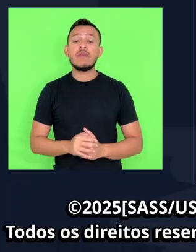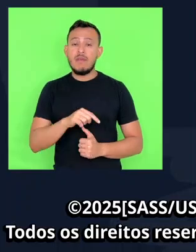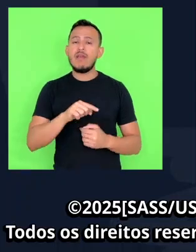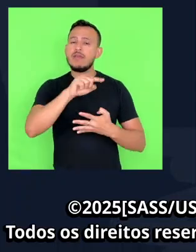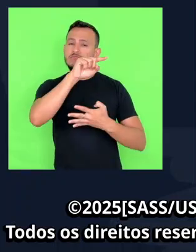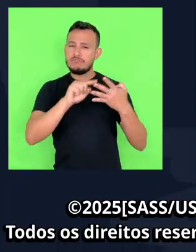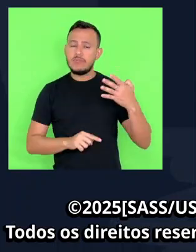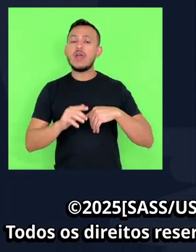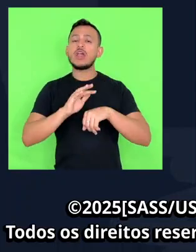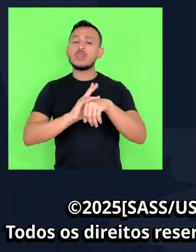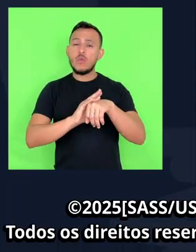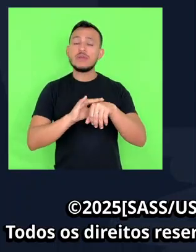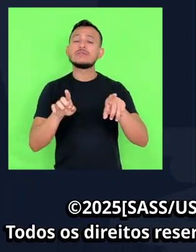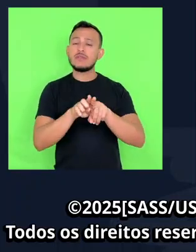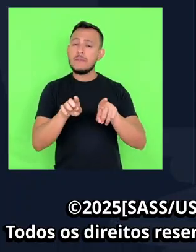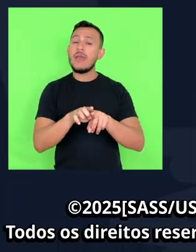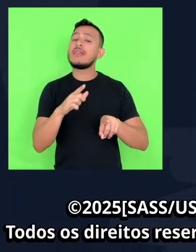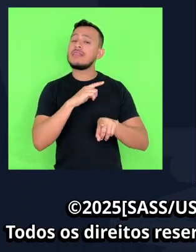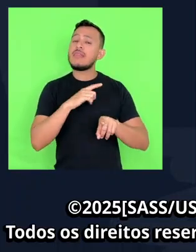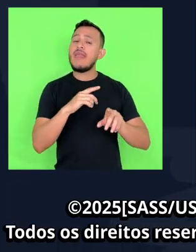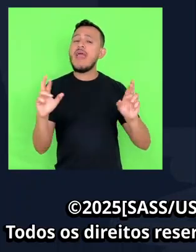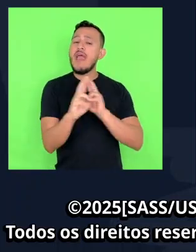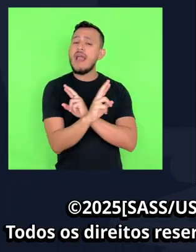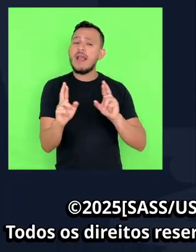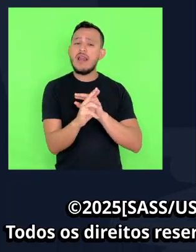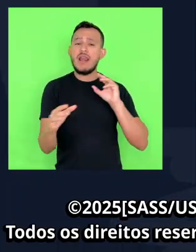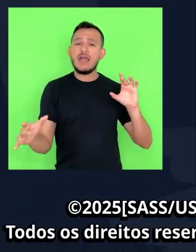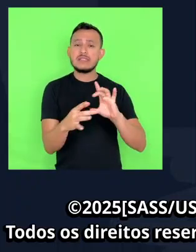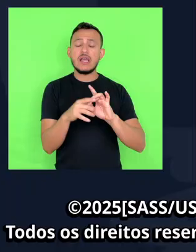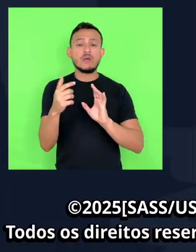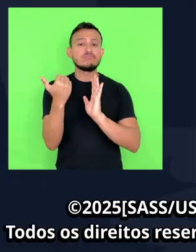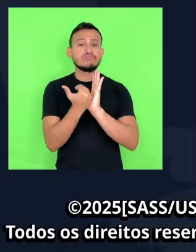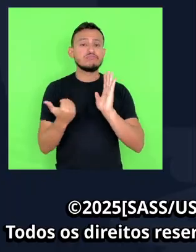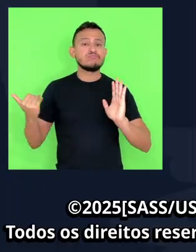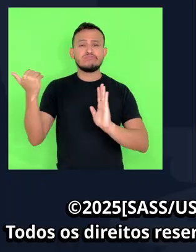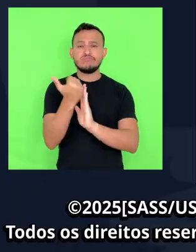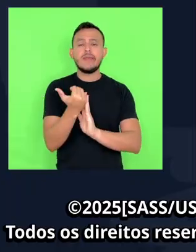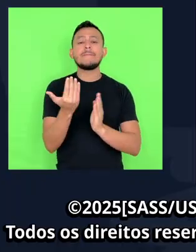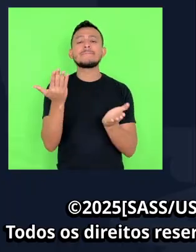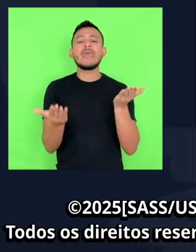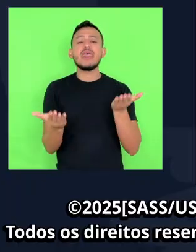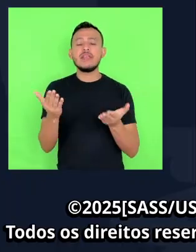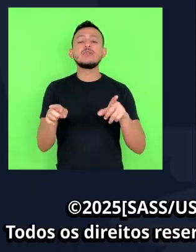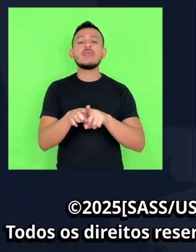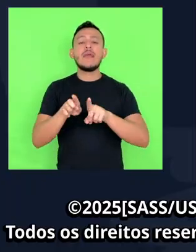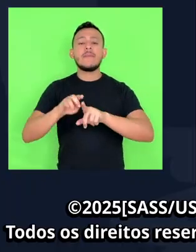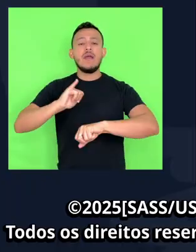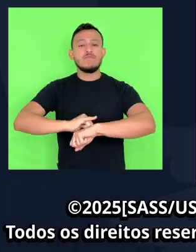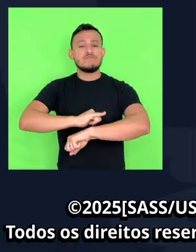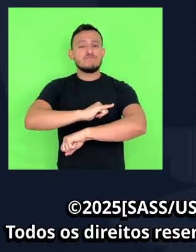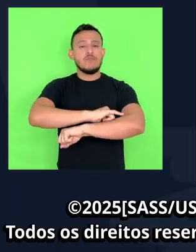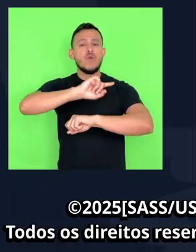essas doenças também têm uma grande relação com o excesso de peso e a obesidade.